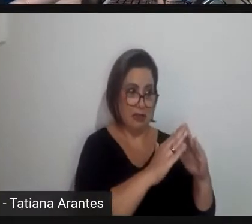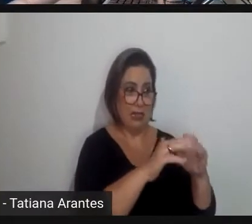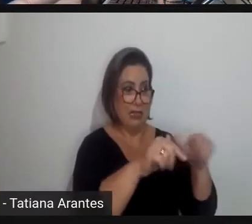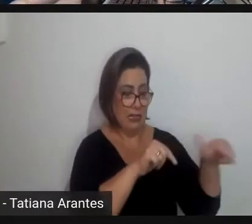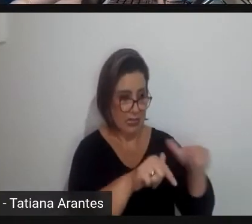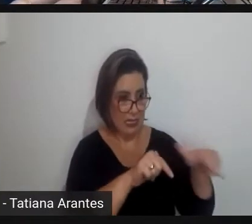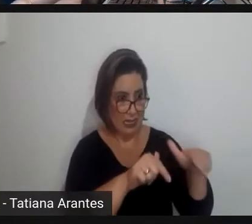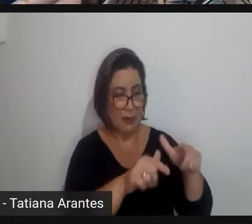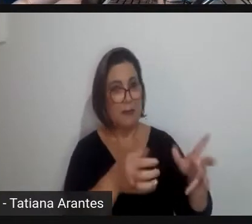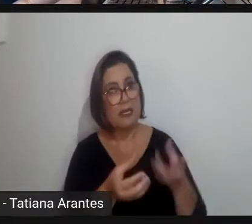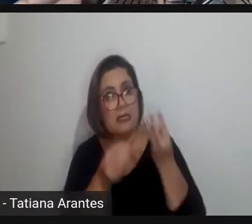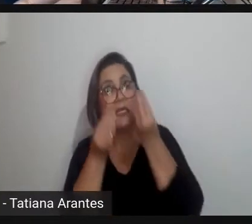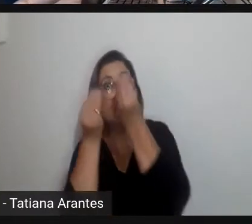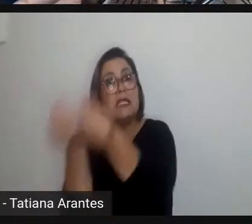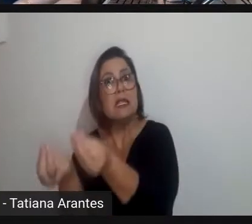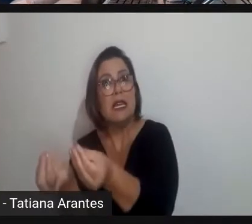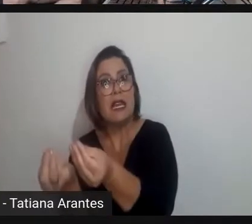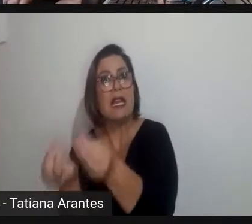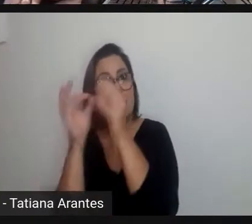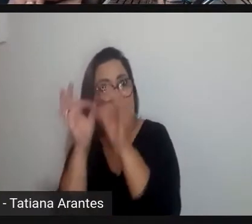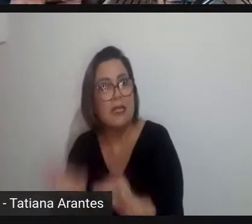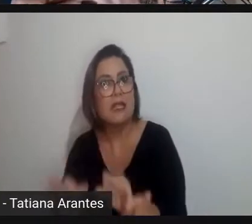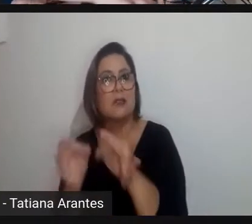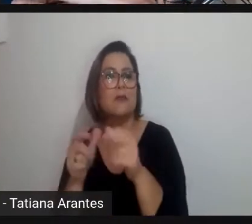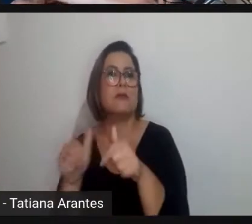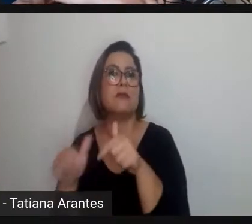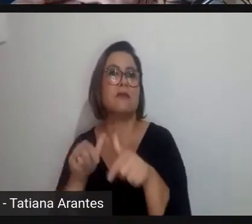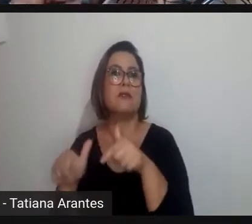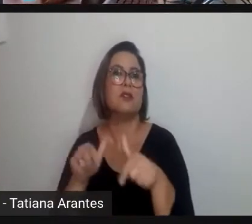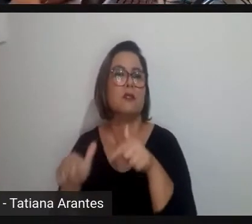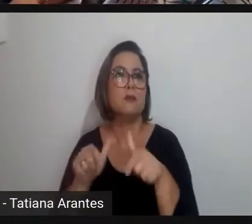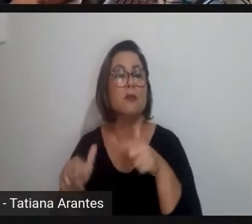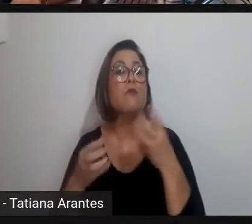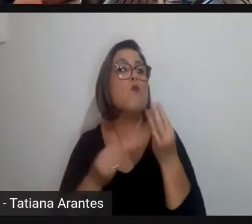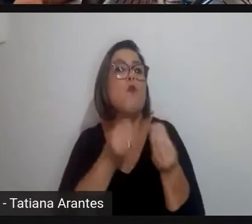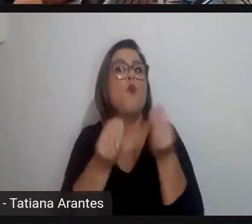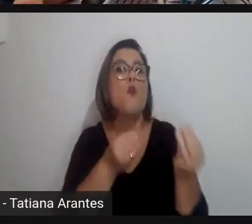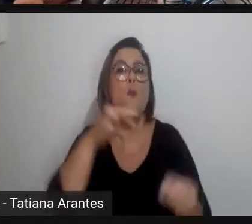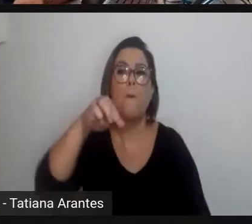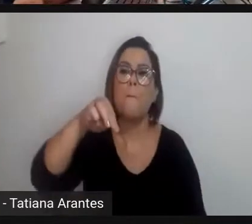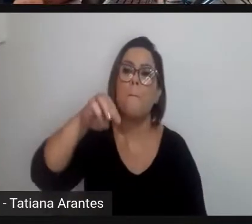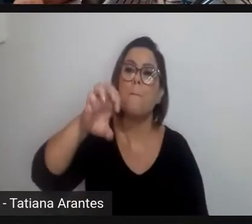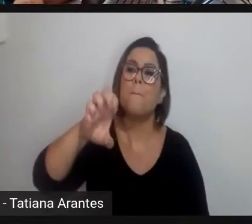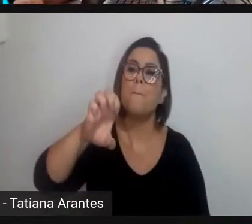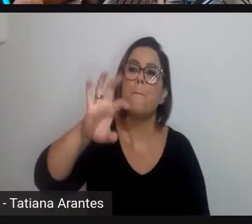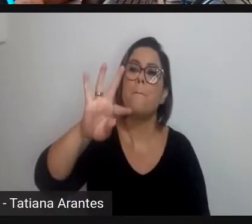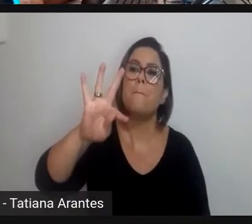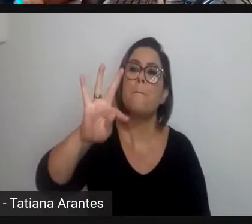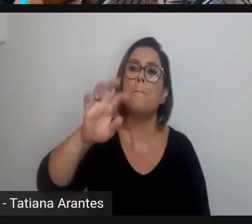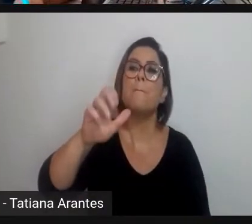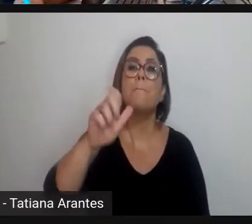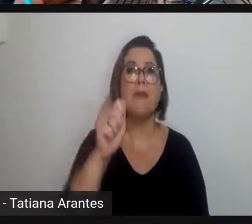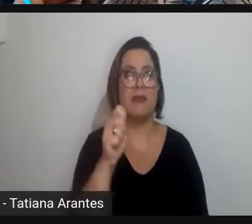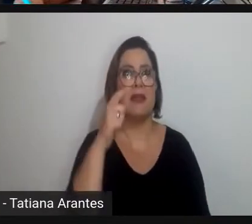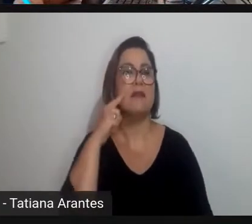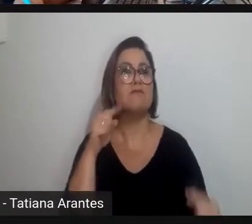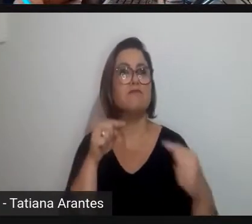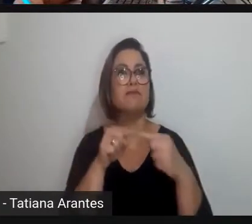Agora, como fazer essa produção dar certo, atingir as metas, aí tem alguns aspectos práticos,